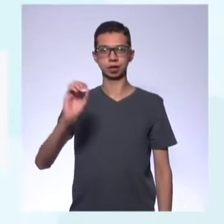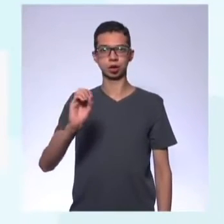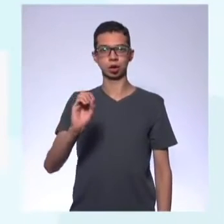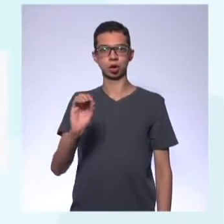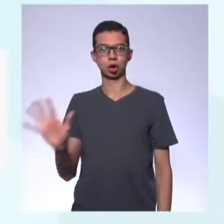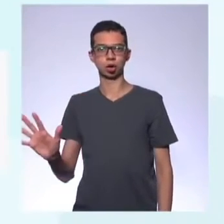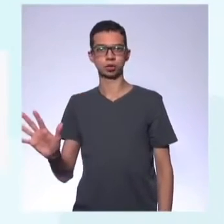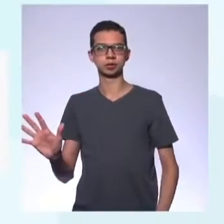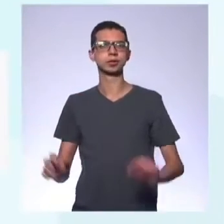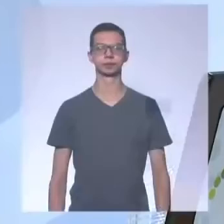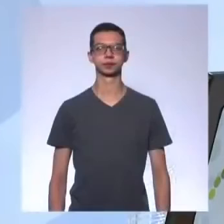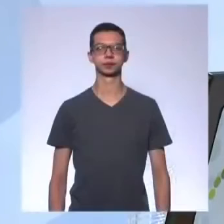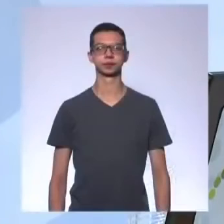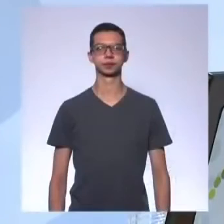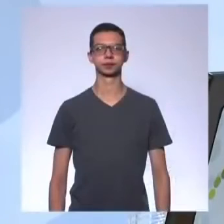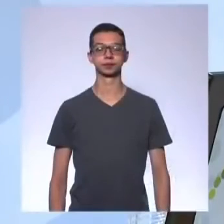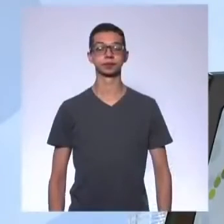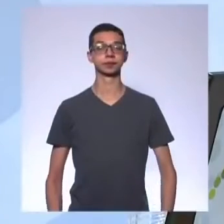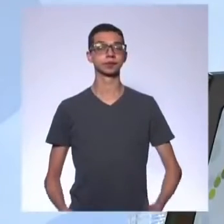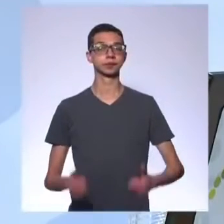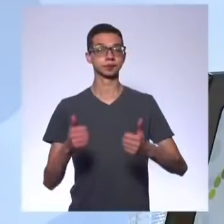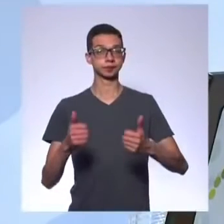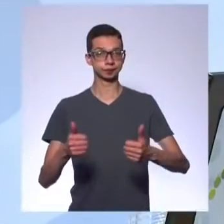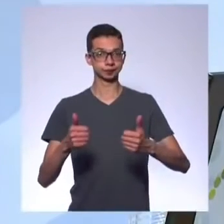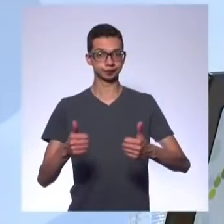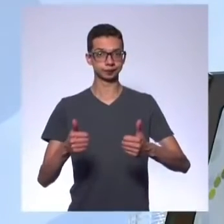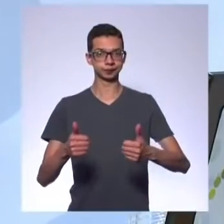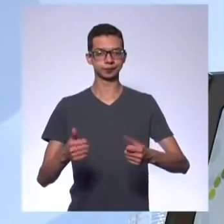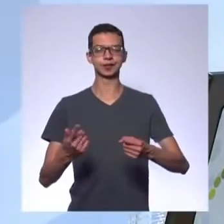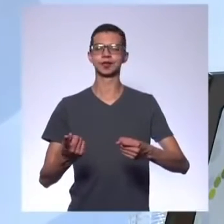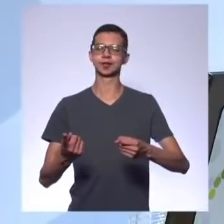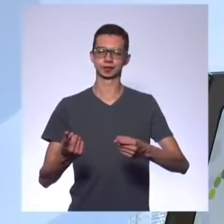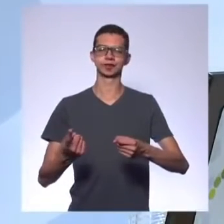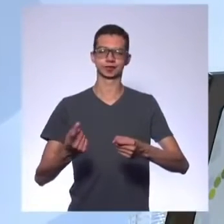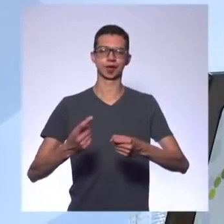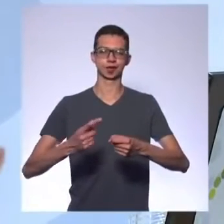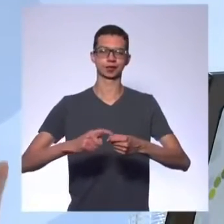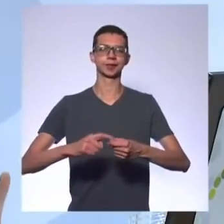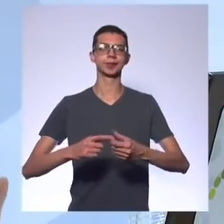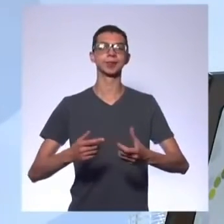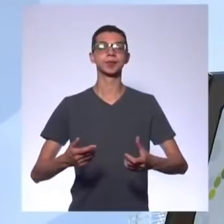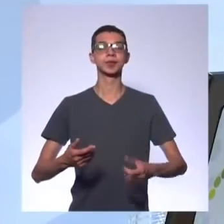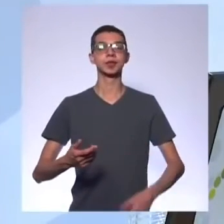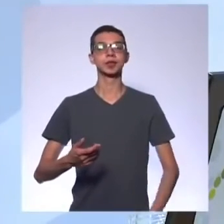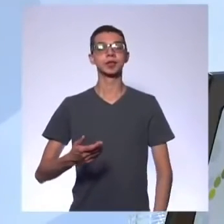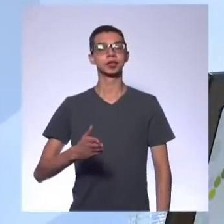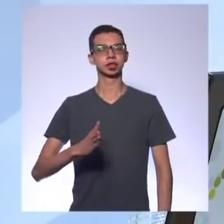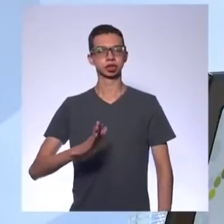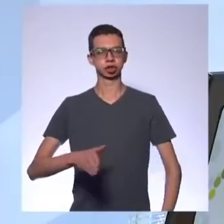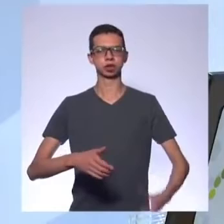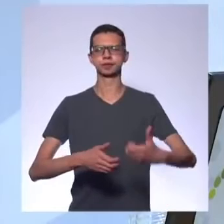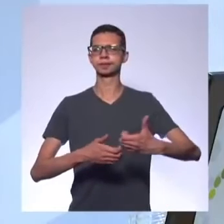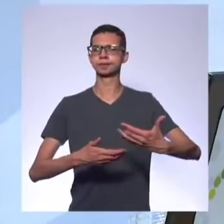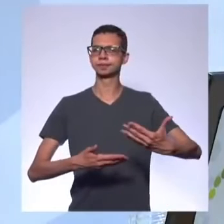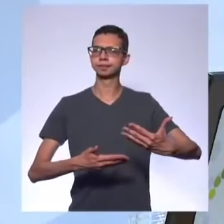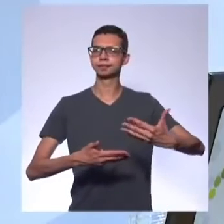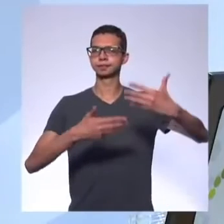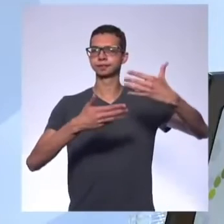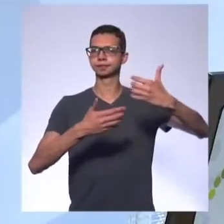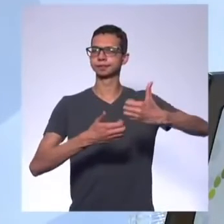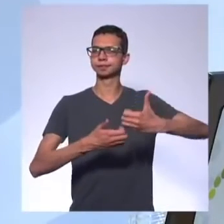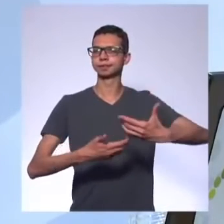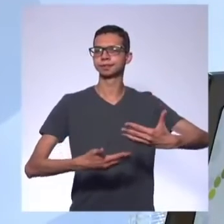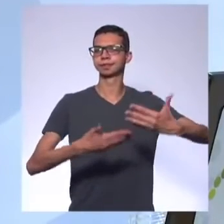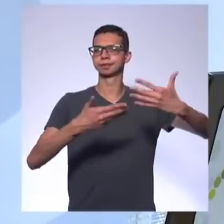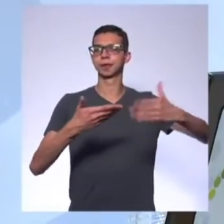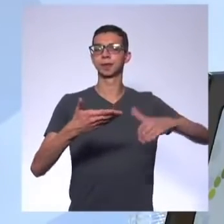na Oceania? Muito bem, estamos de volta, né? Nós tivemos aí muitas contribuições e